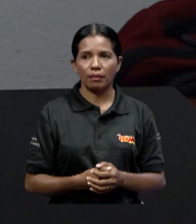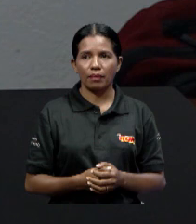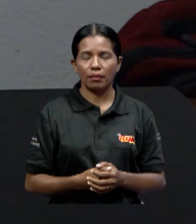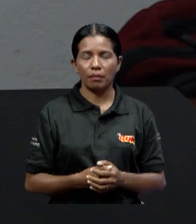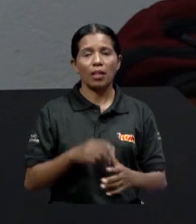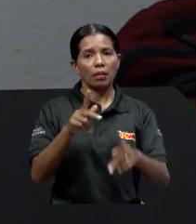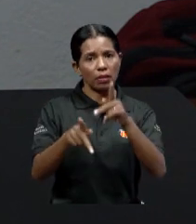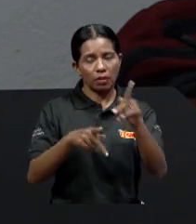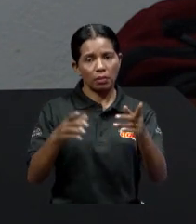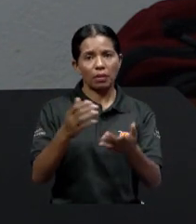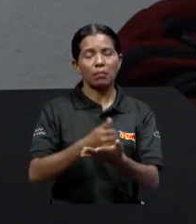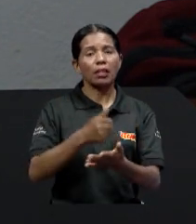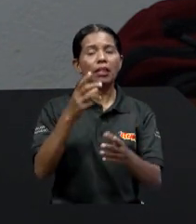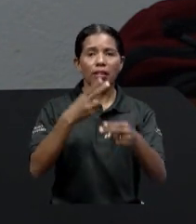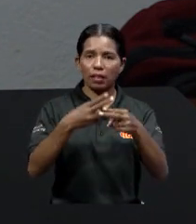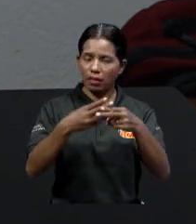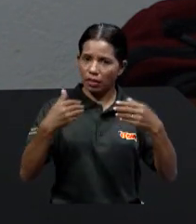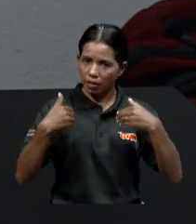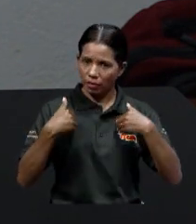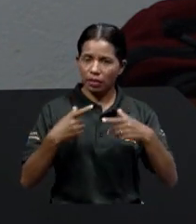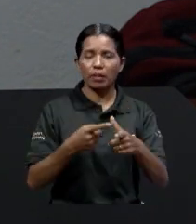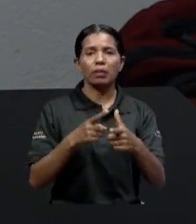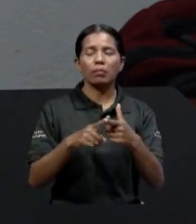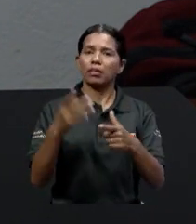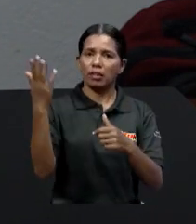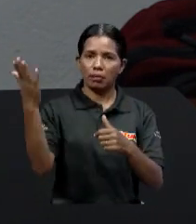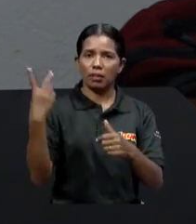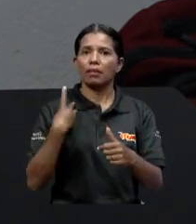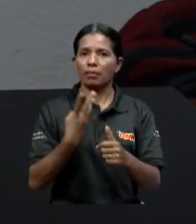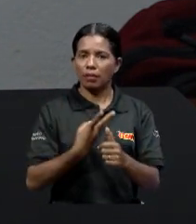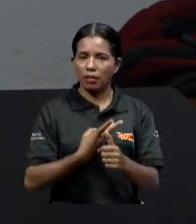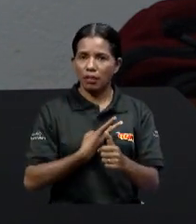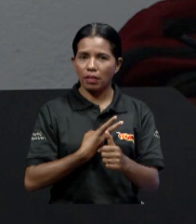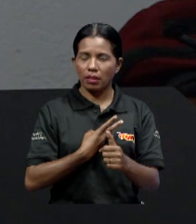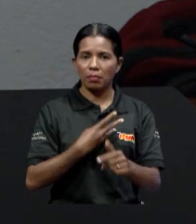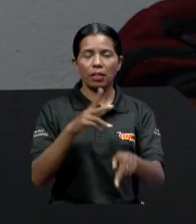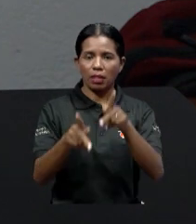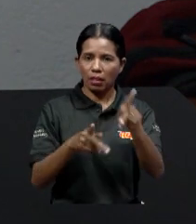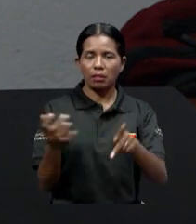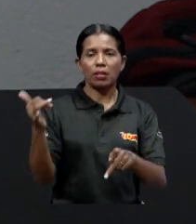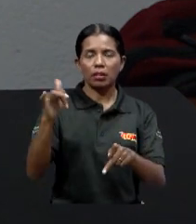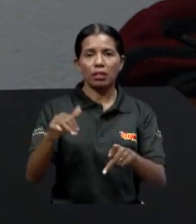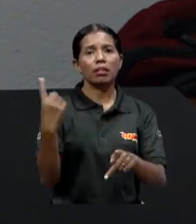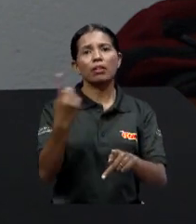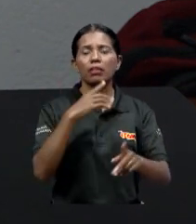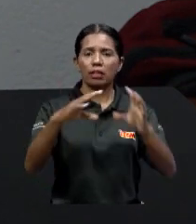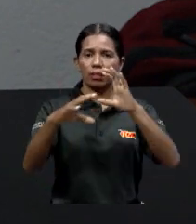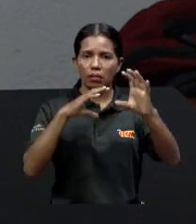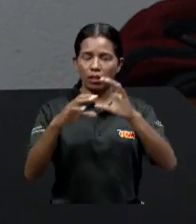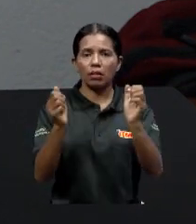Candidato será. Depois, se levar a minha amnia pessoal, sempre comunica o Sira, de Ancata,